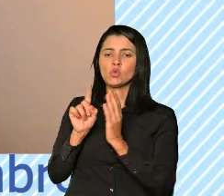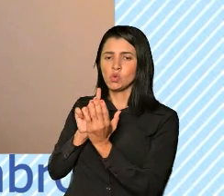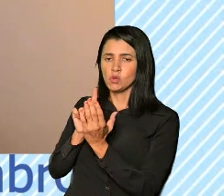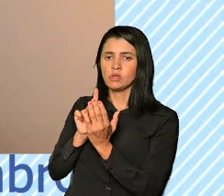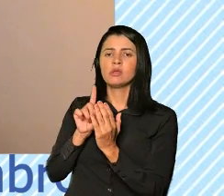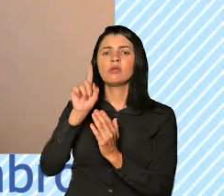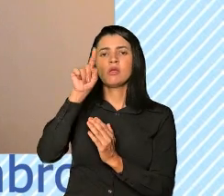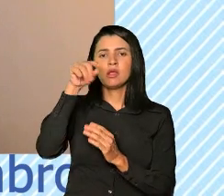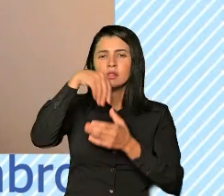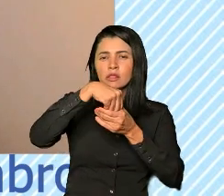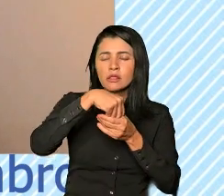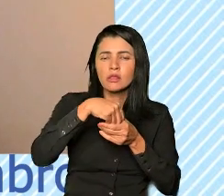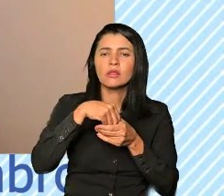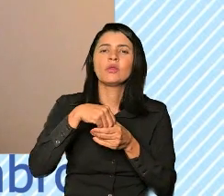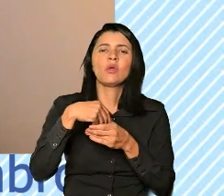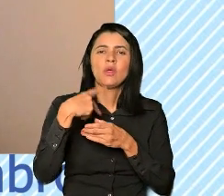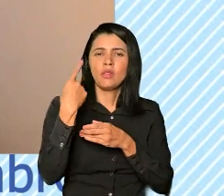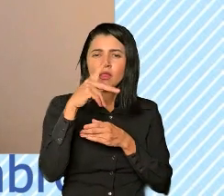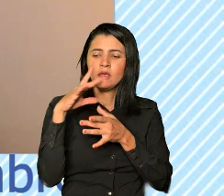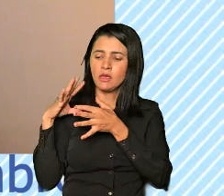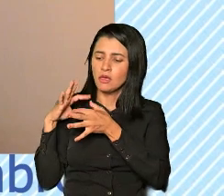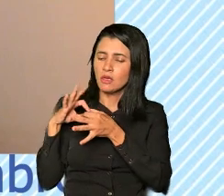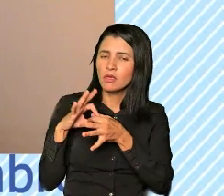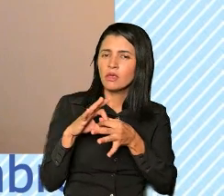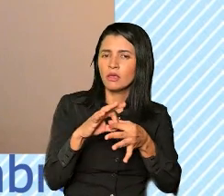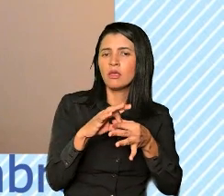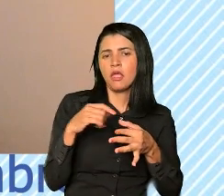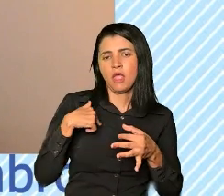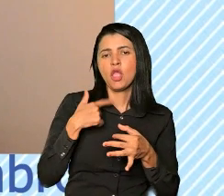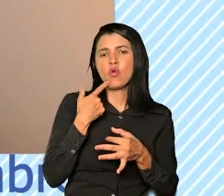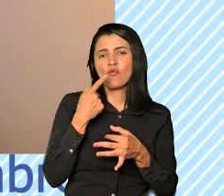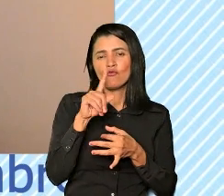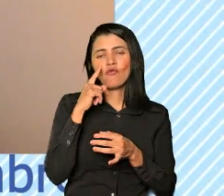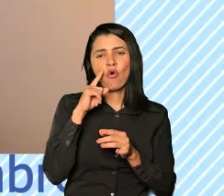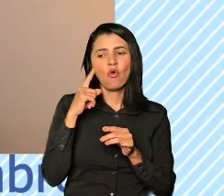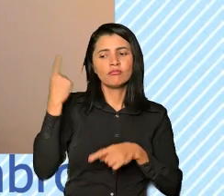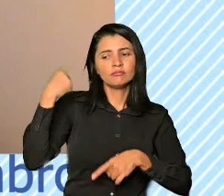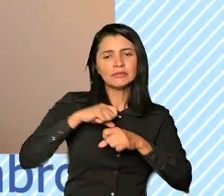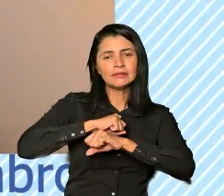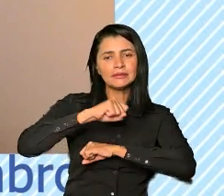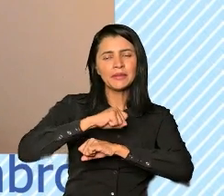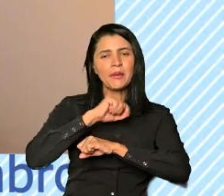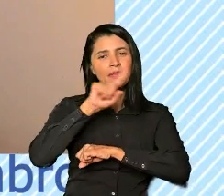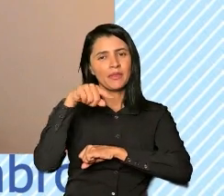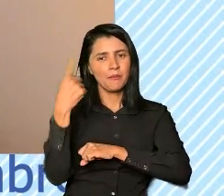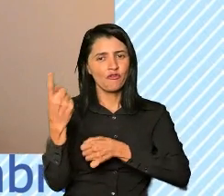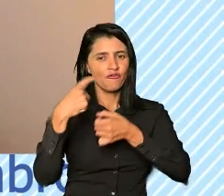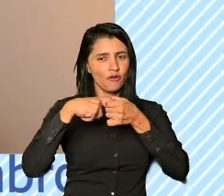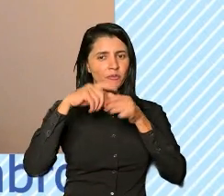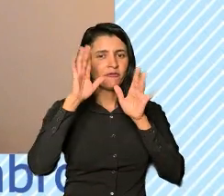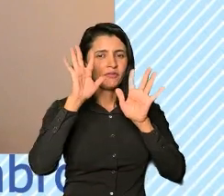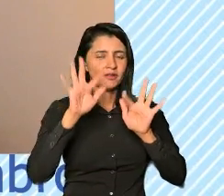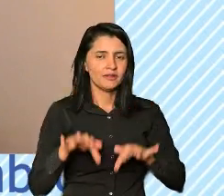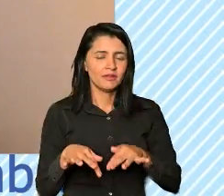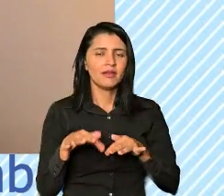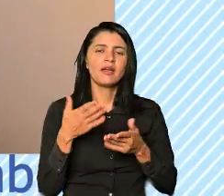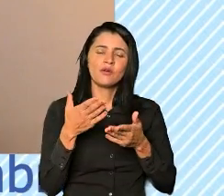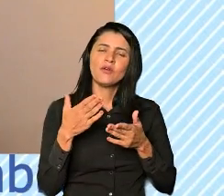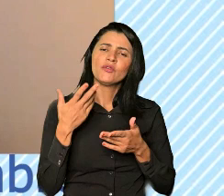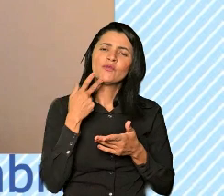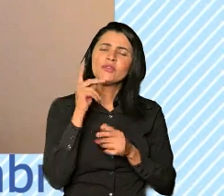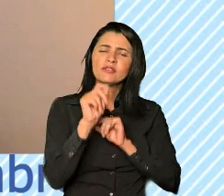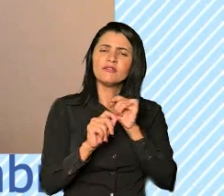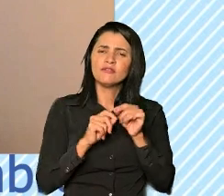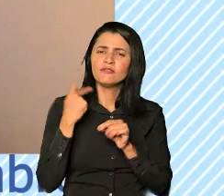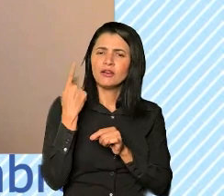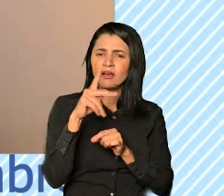dentro desse contexto, eu vou abrir um pouco a discussão, mas depois a gente volta para encerrar. Quando você